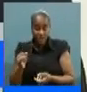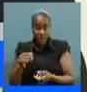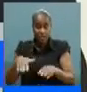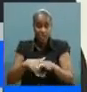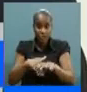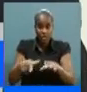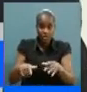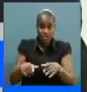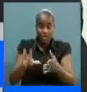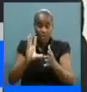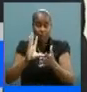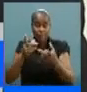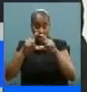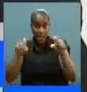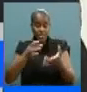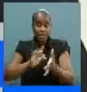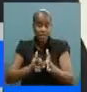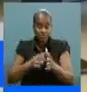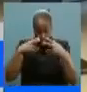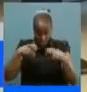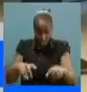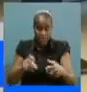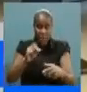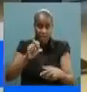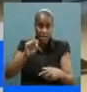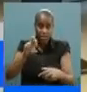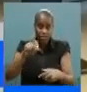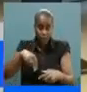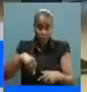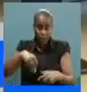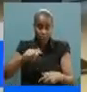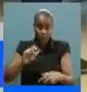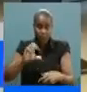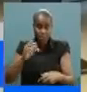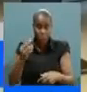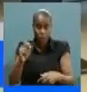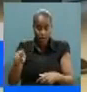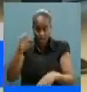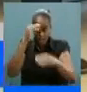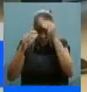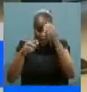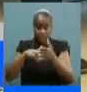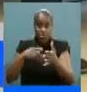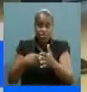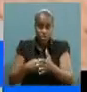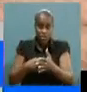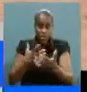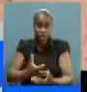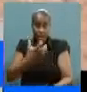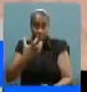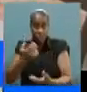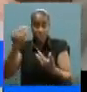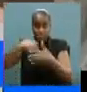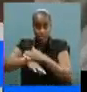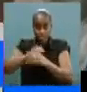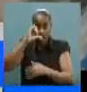brasileira de pesquisa agropecuária, Embrapa. Aprendem a tecnologia de captação e armazenamento da